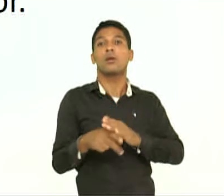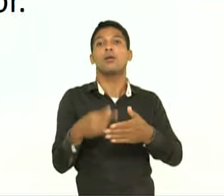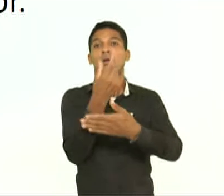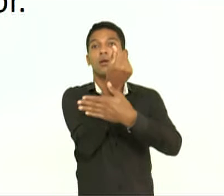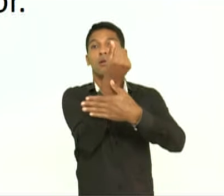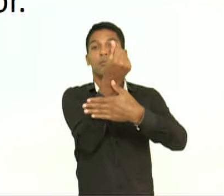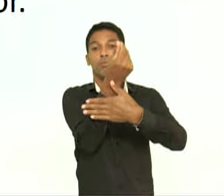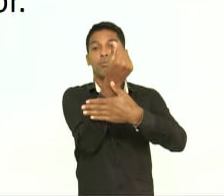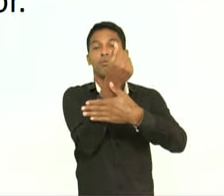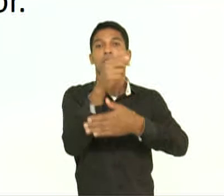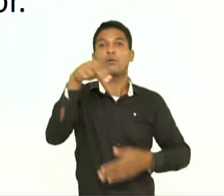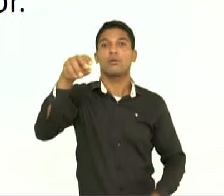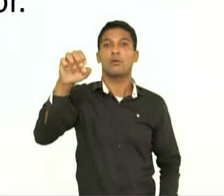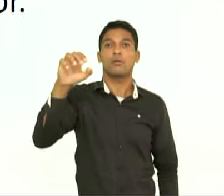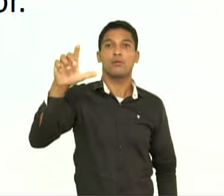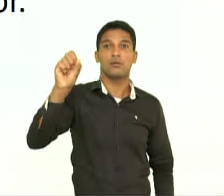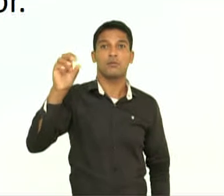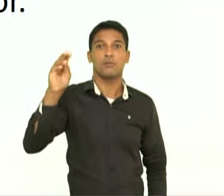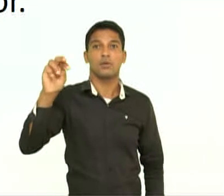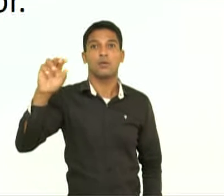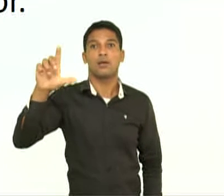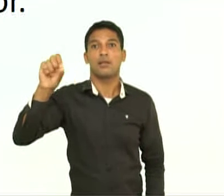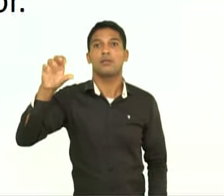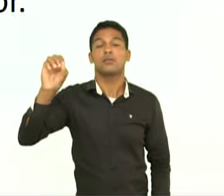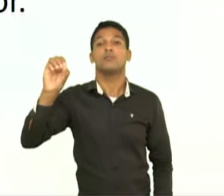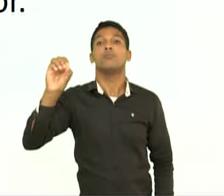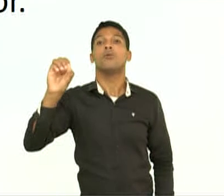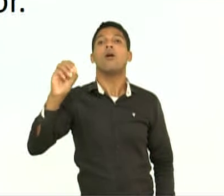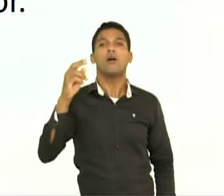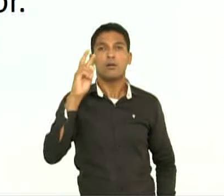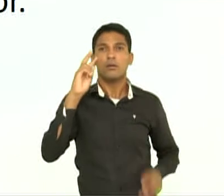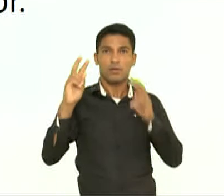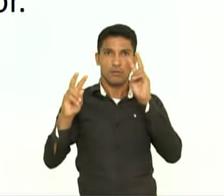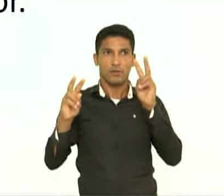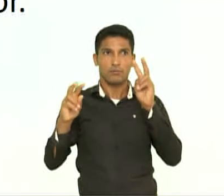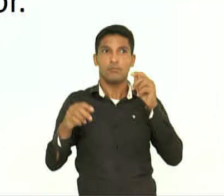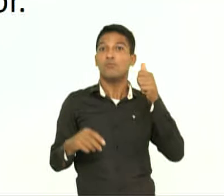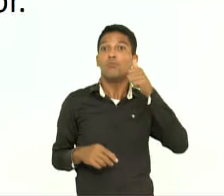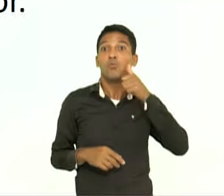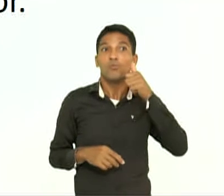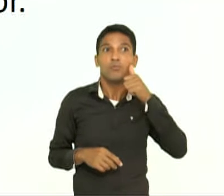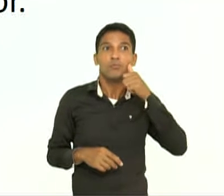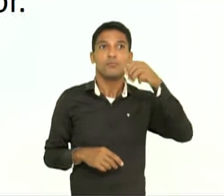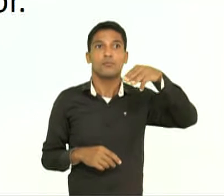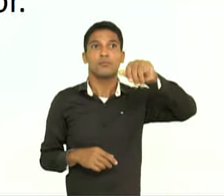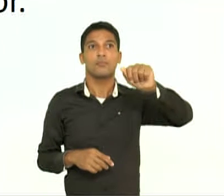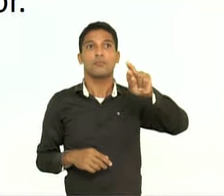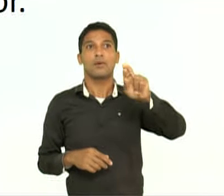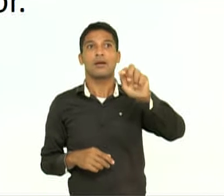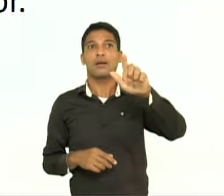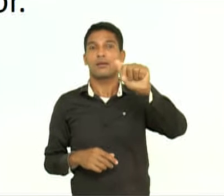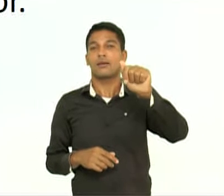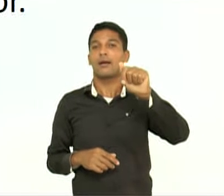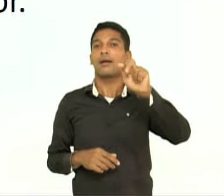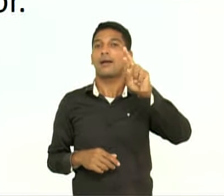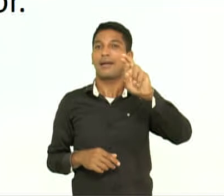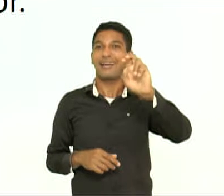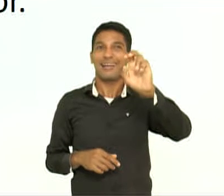para você, volta aqui do lado esquerdo, Margaret Thatcher, primeira-ministra da Grã-Bretanha